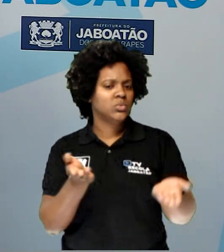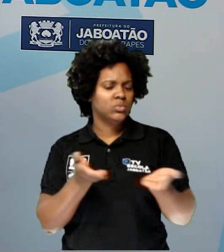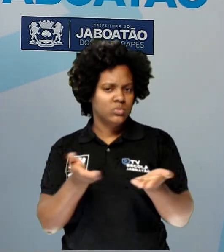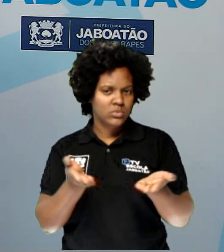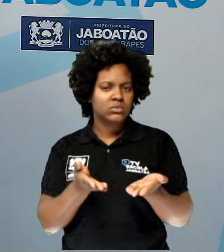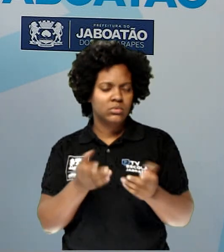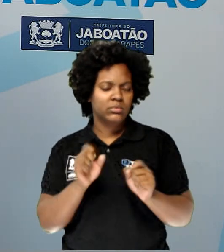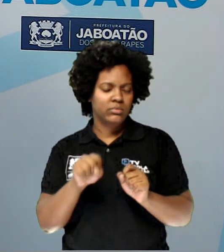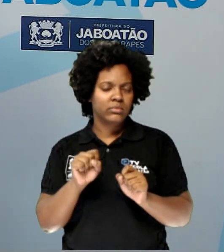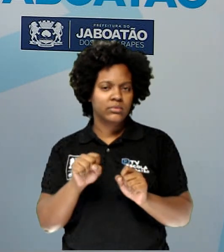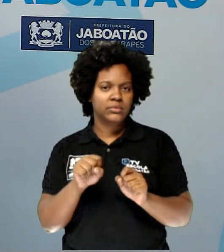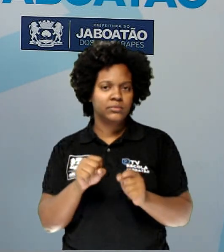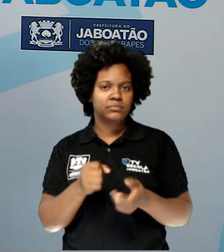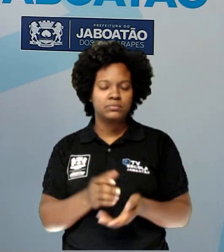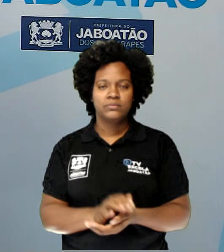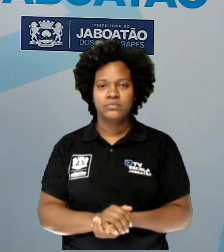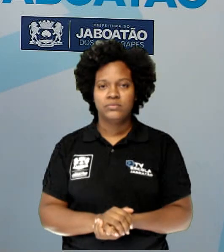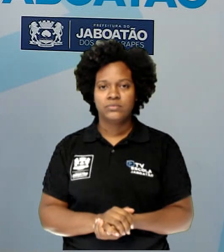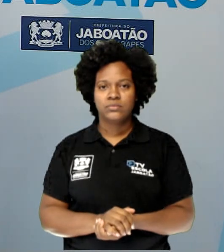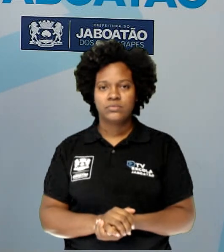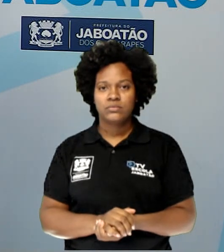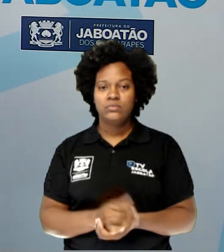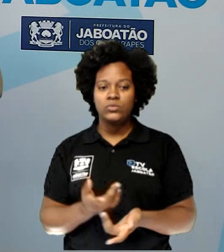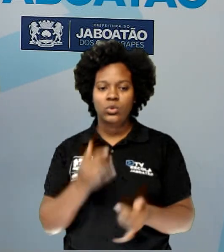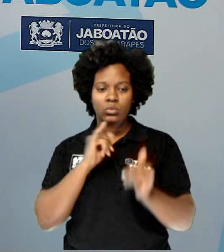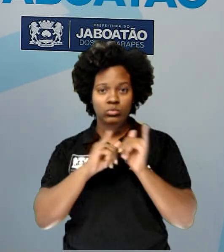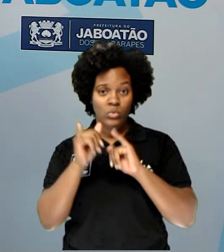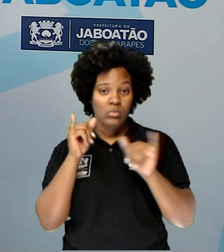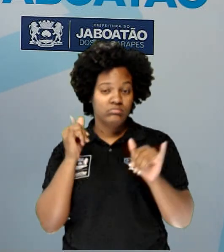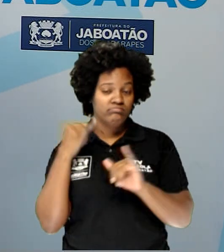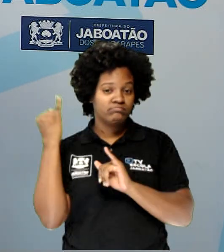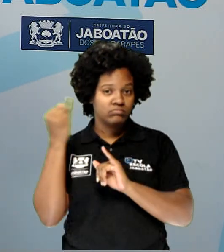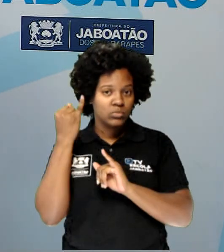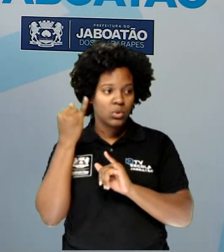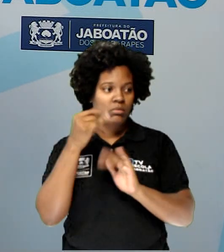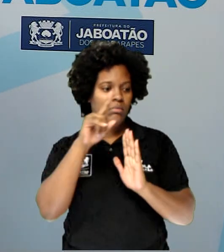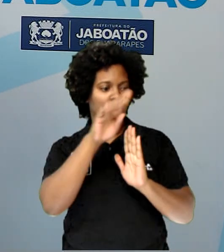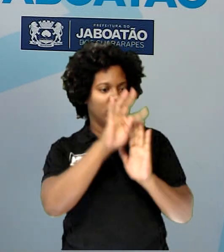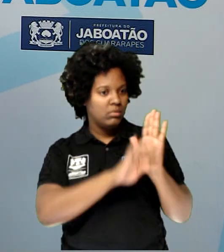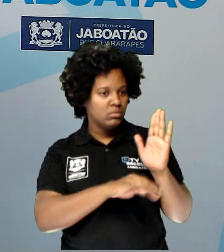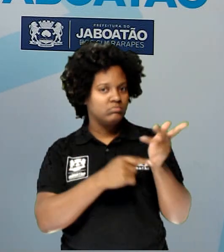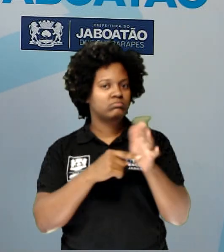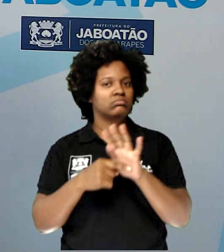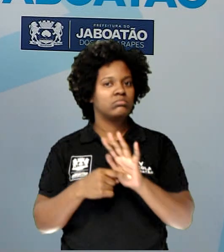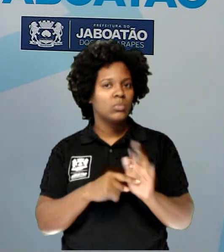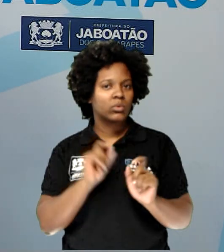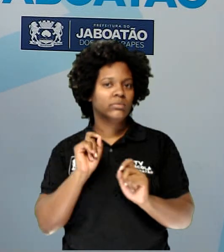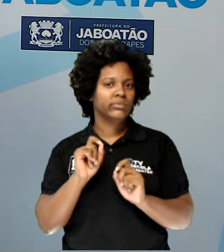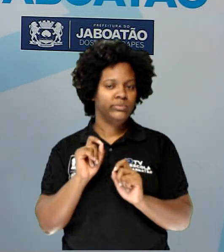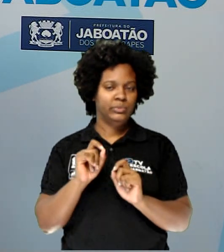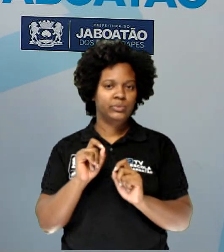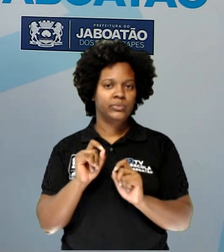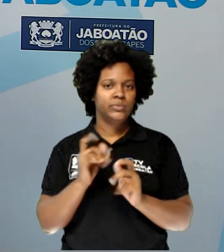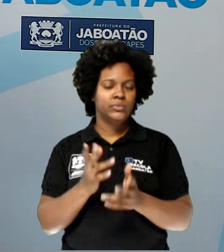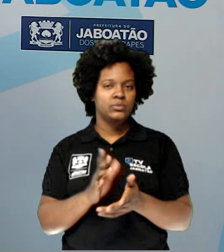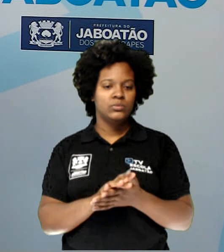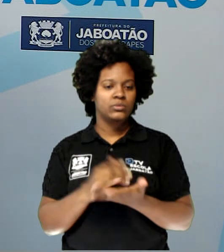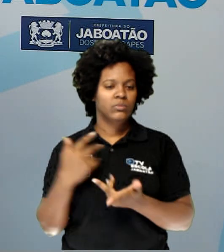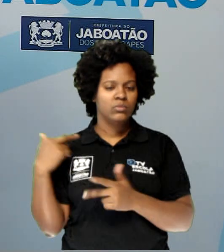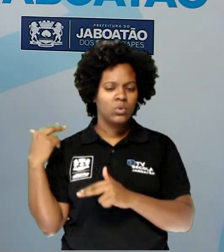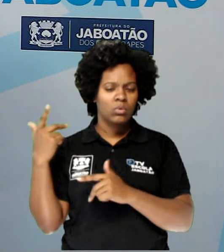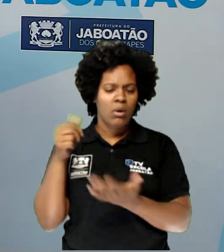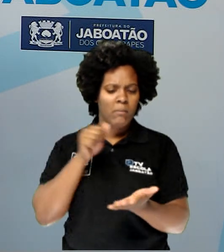hoje. Inclusive, uma informação importante que esse texto traz é que durante